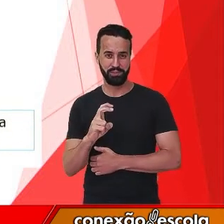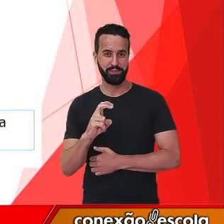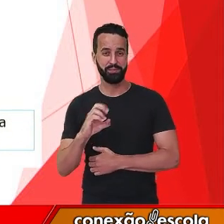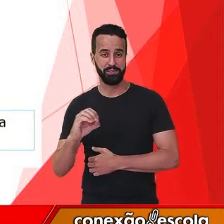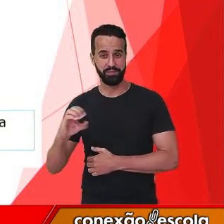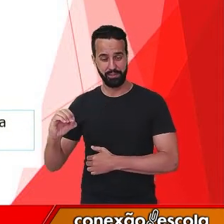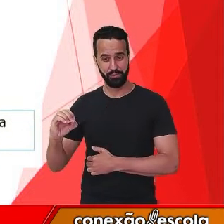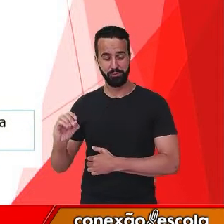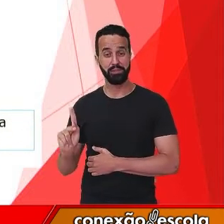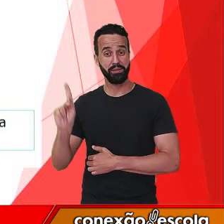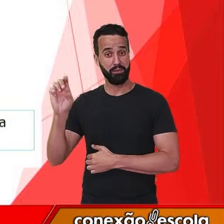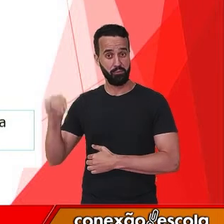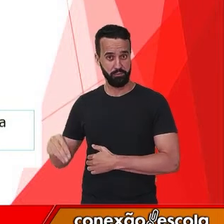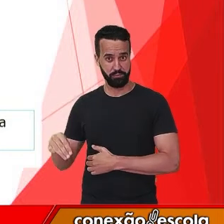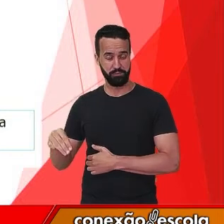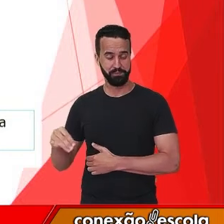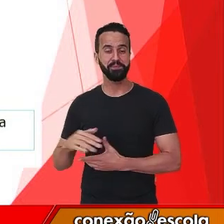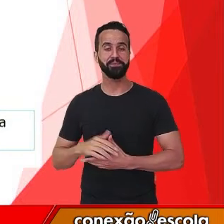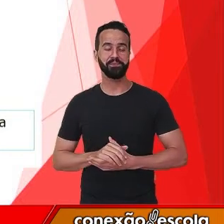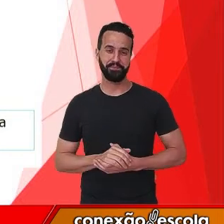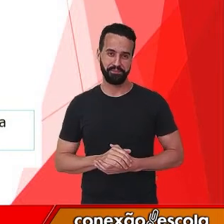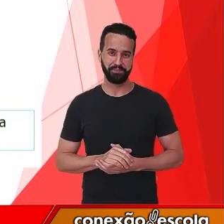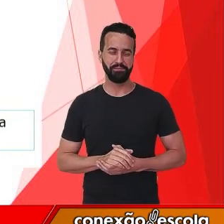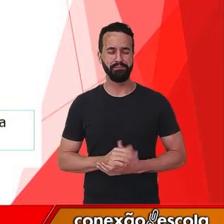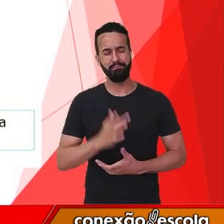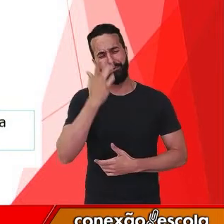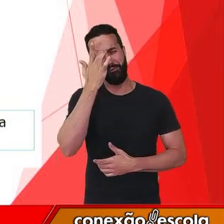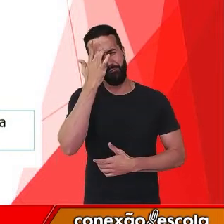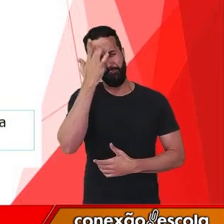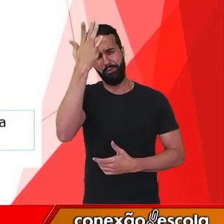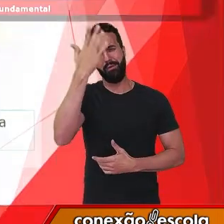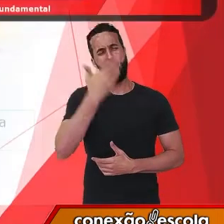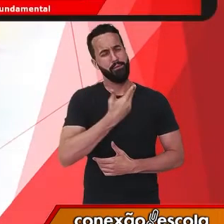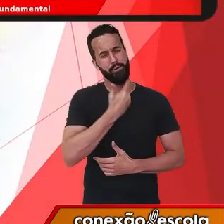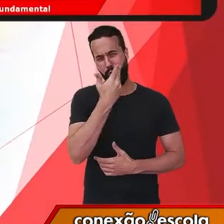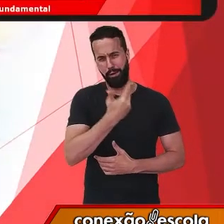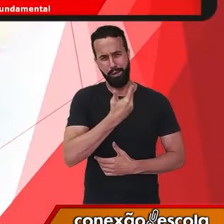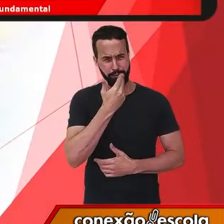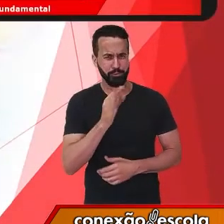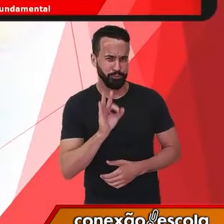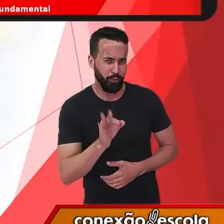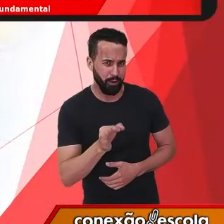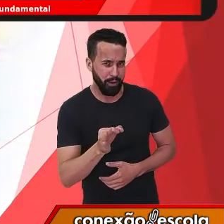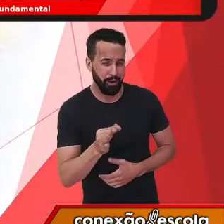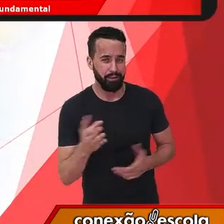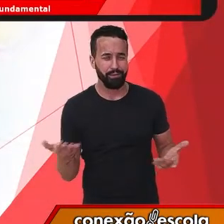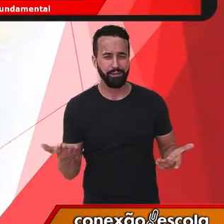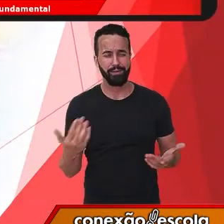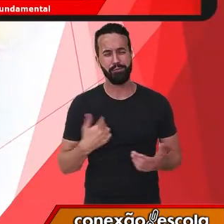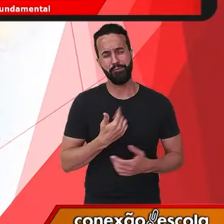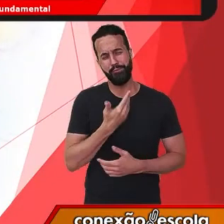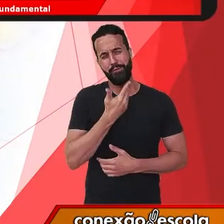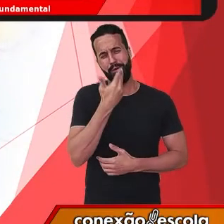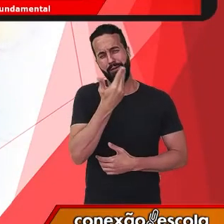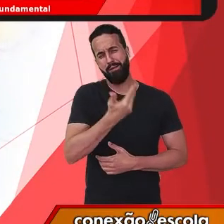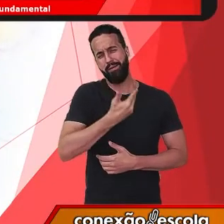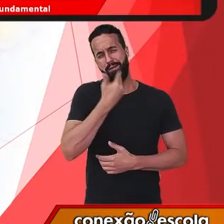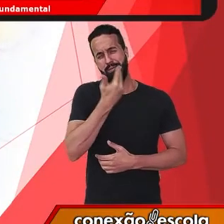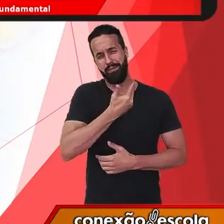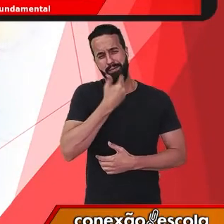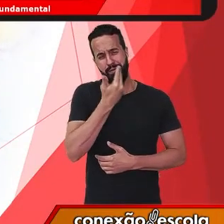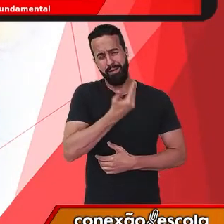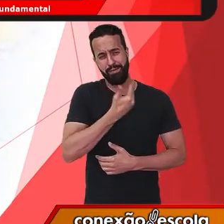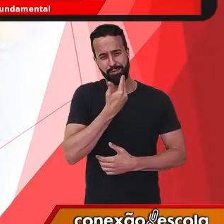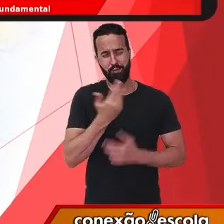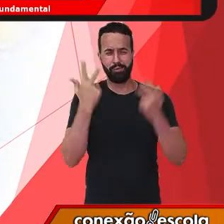3.500 km gente moleza né Fala a verdade para mim super fácil super